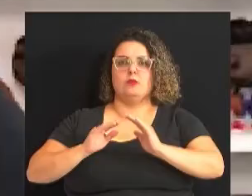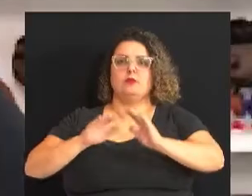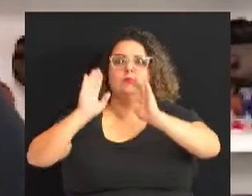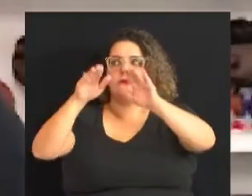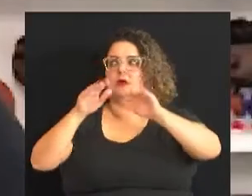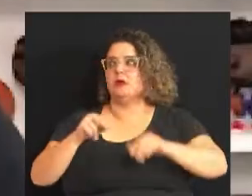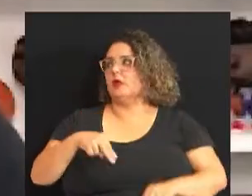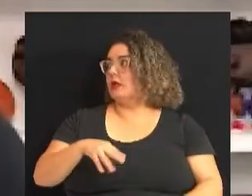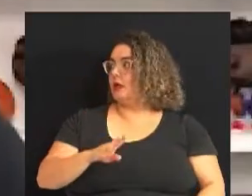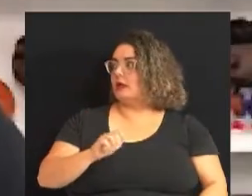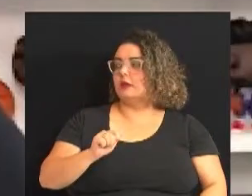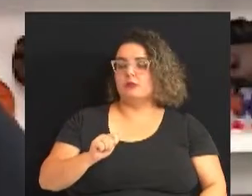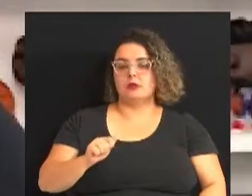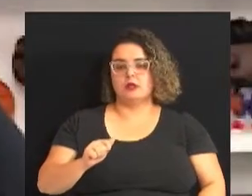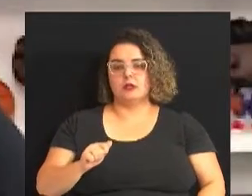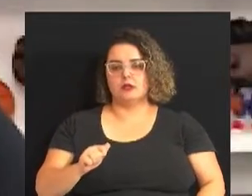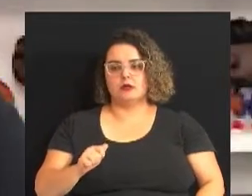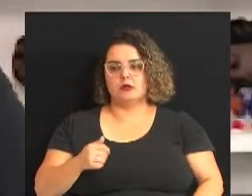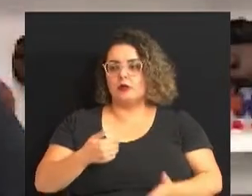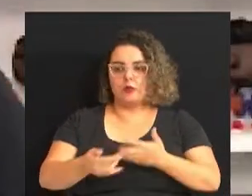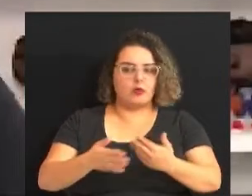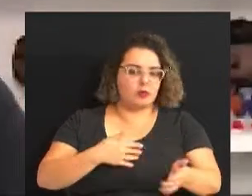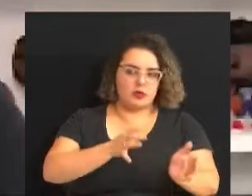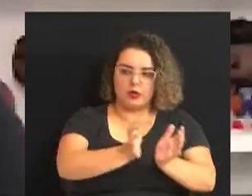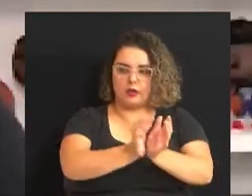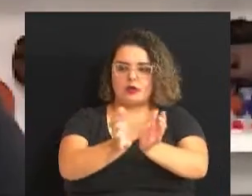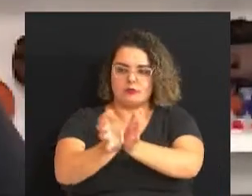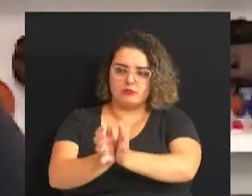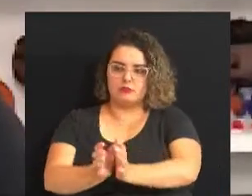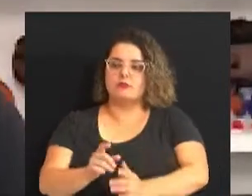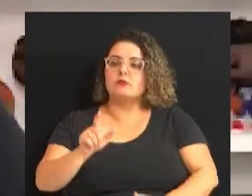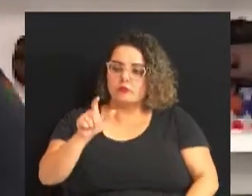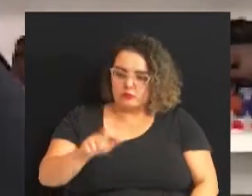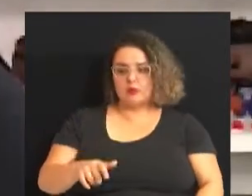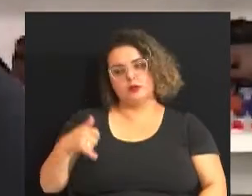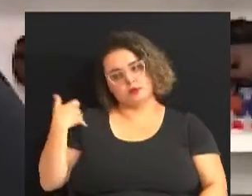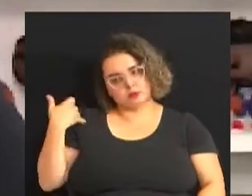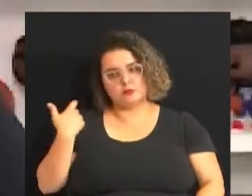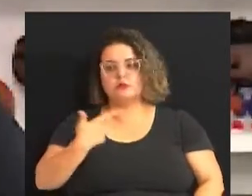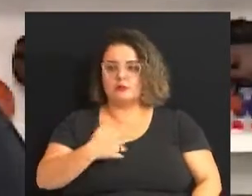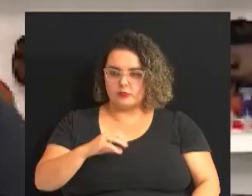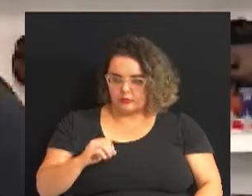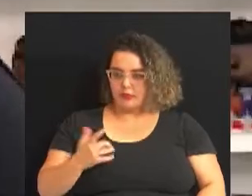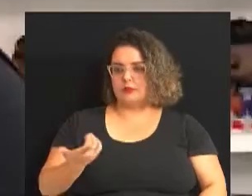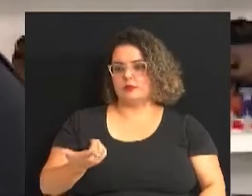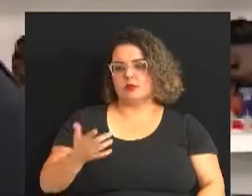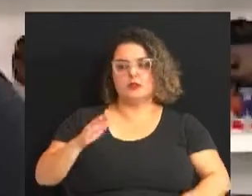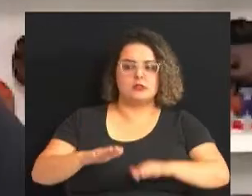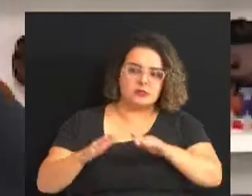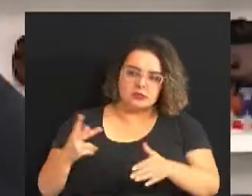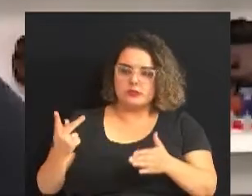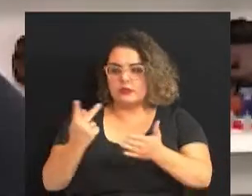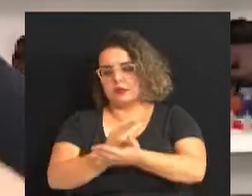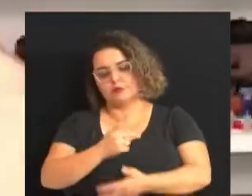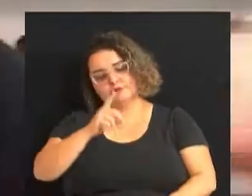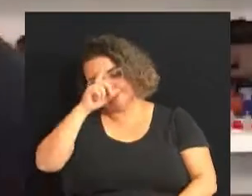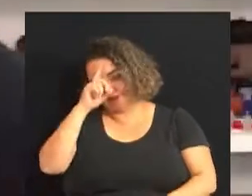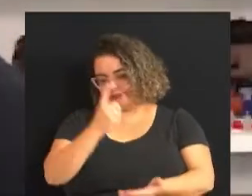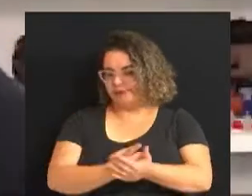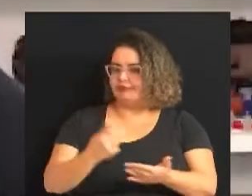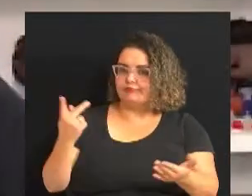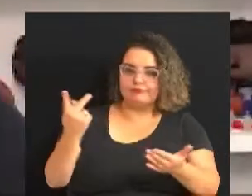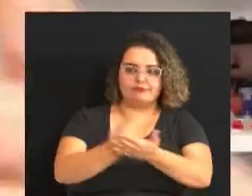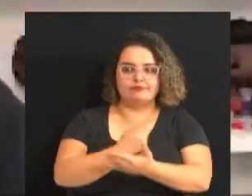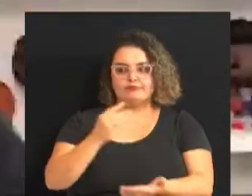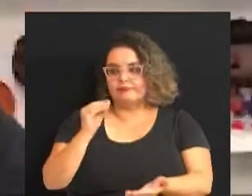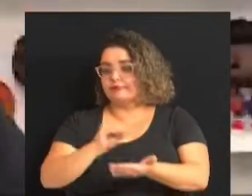NBA, seja no Golden State ou seja em qualquer outra equipe. Mas é um cara de 20 anos de idade, vai cometer às vezes erros, tomadas de decisão, de falta